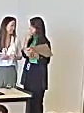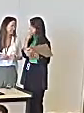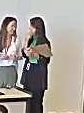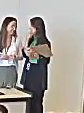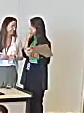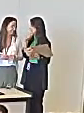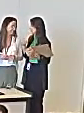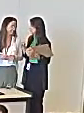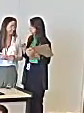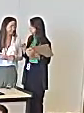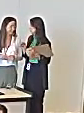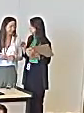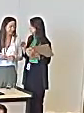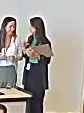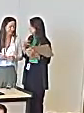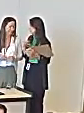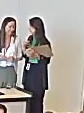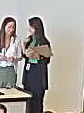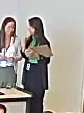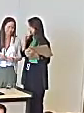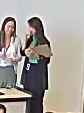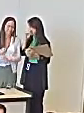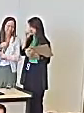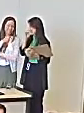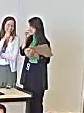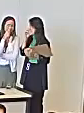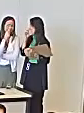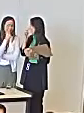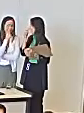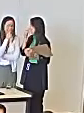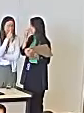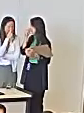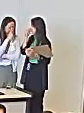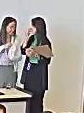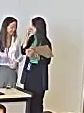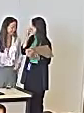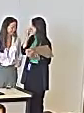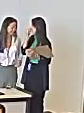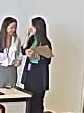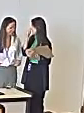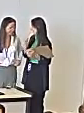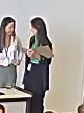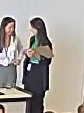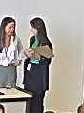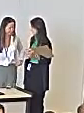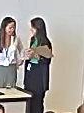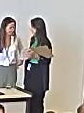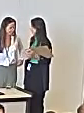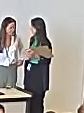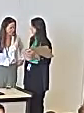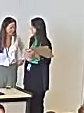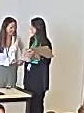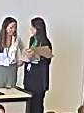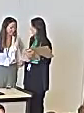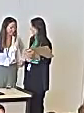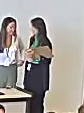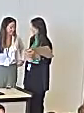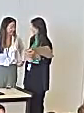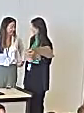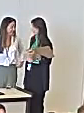tem fiscalização. A pessoa chega lá, é negado o passe livre, vai reclamar para